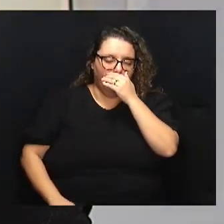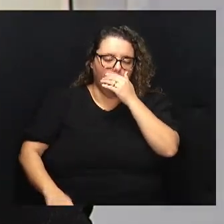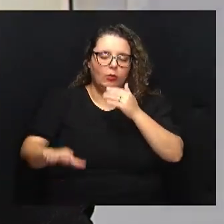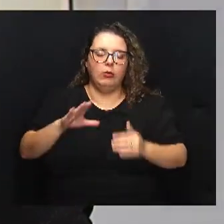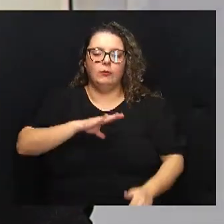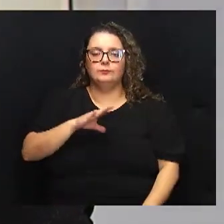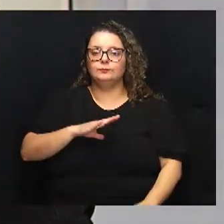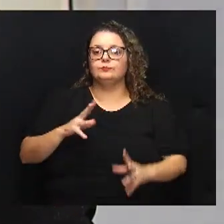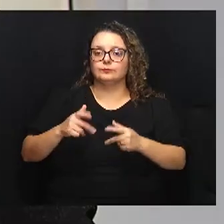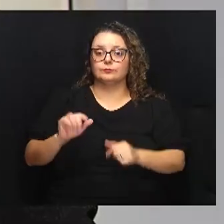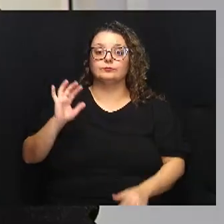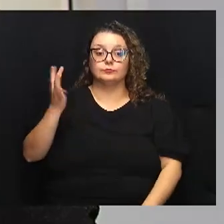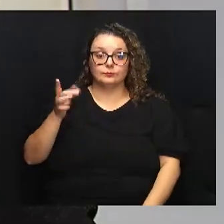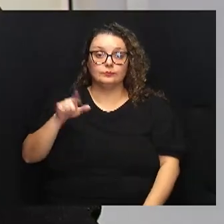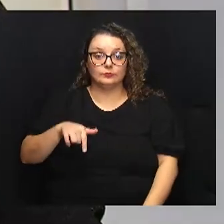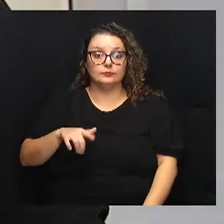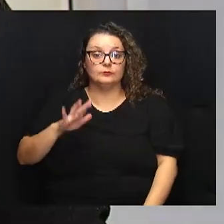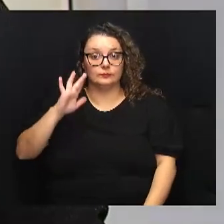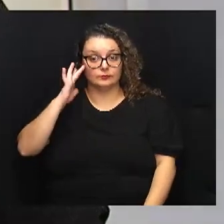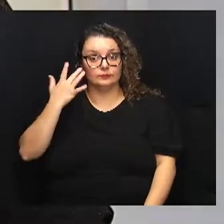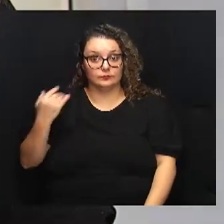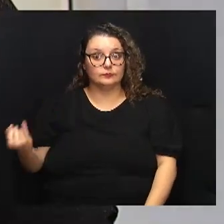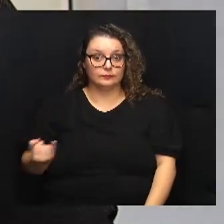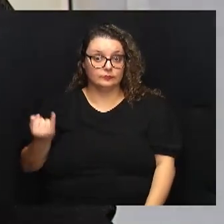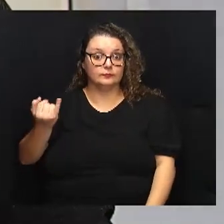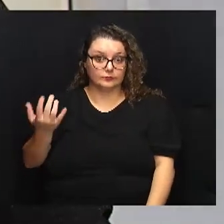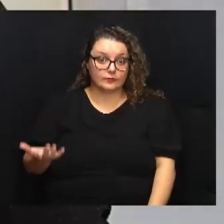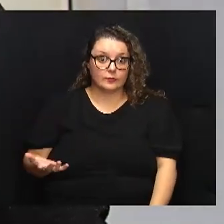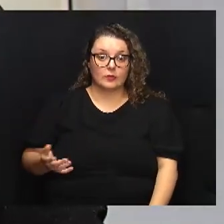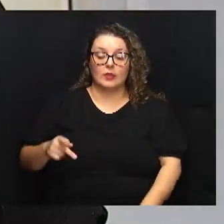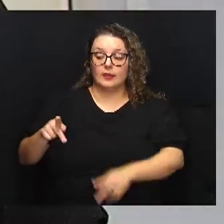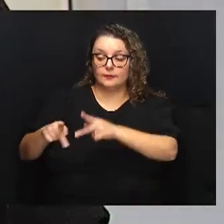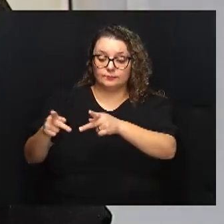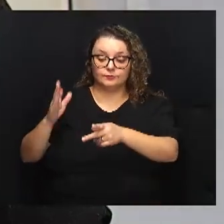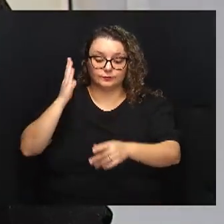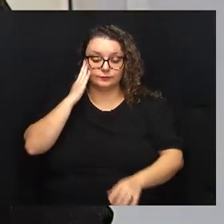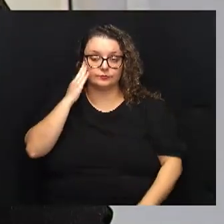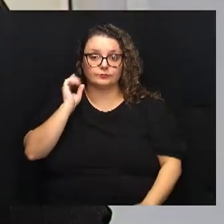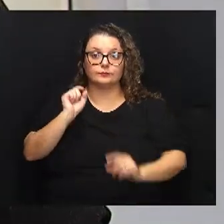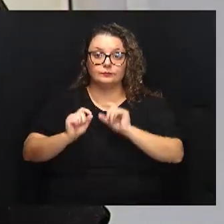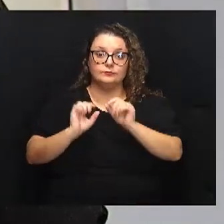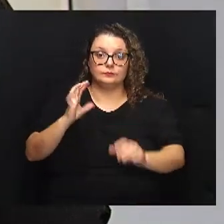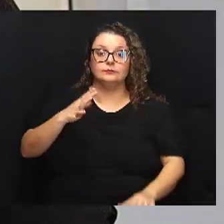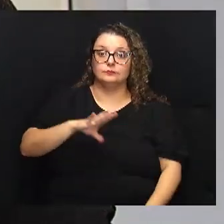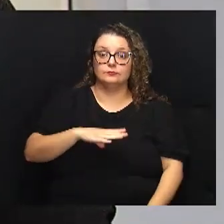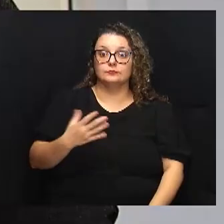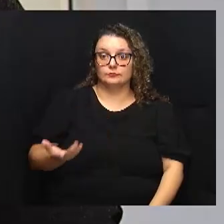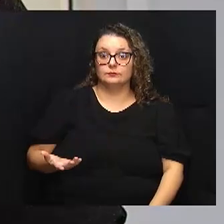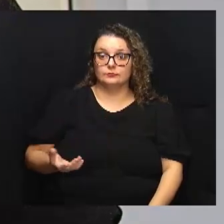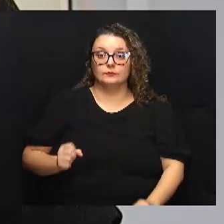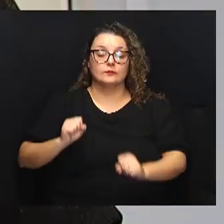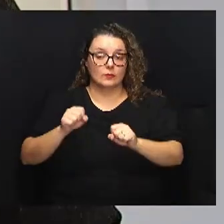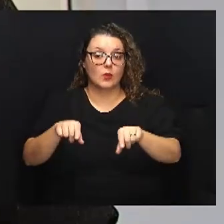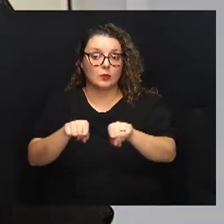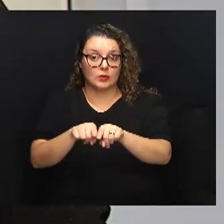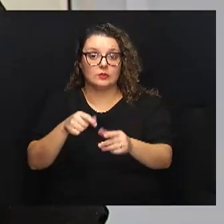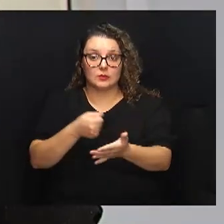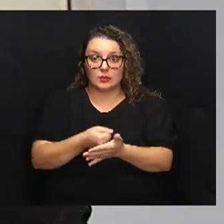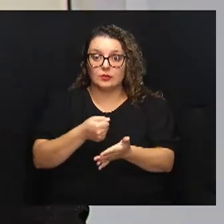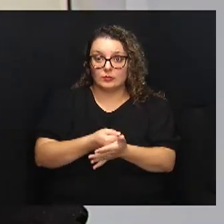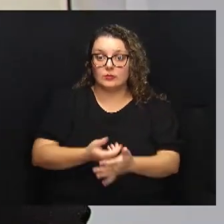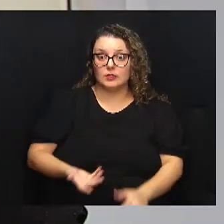acontecendo, e acho que isso é importante para a população saber, né, o que está acontecendo na cidade, né, enfim, e poder também cobrar